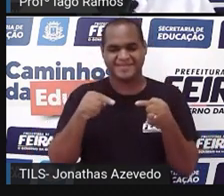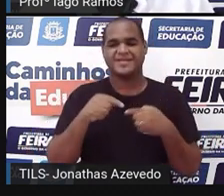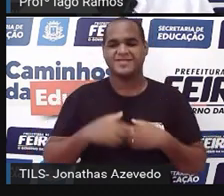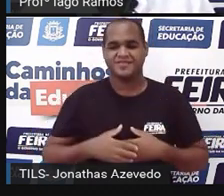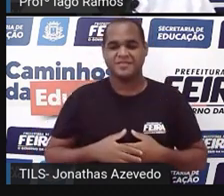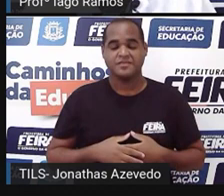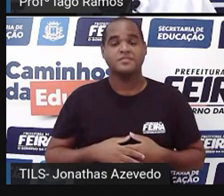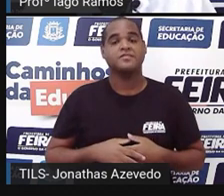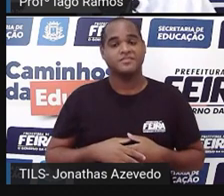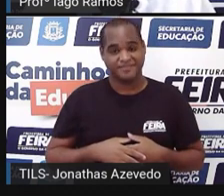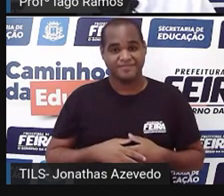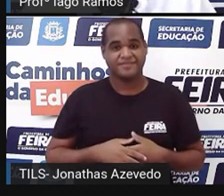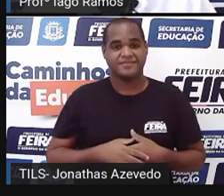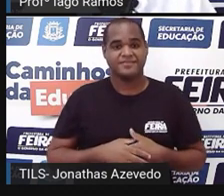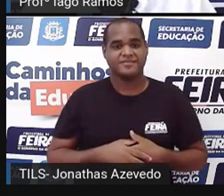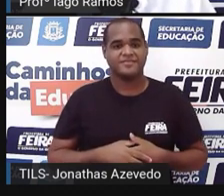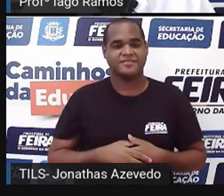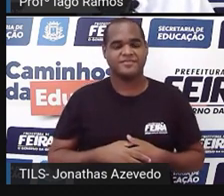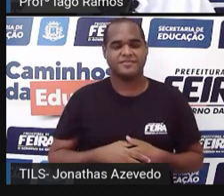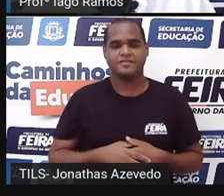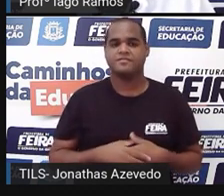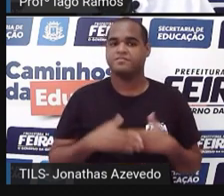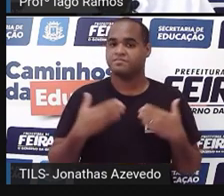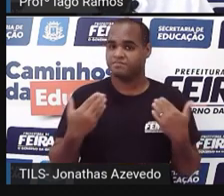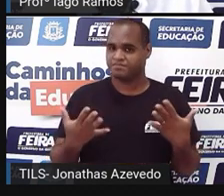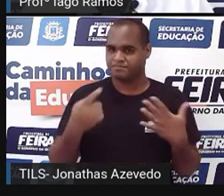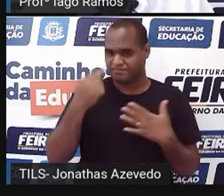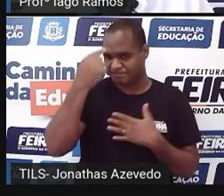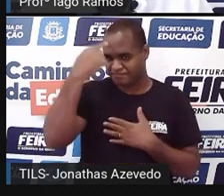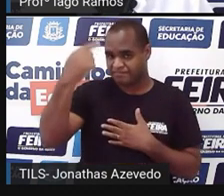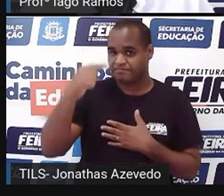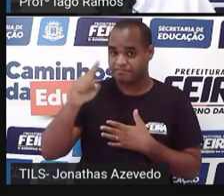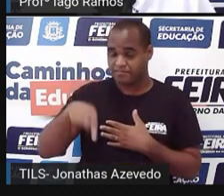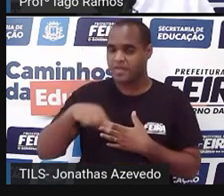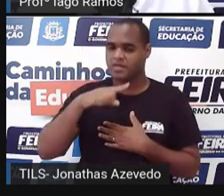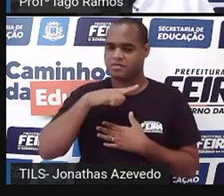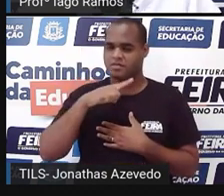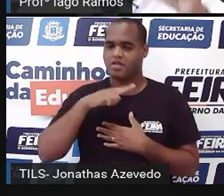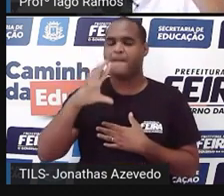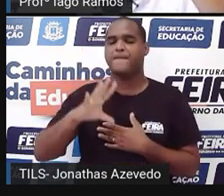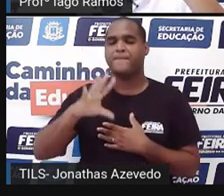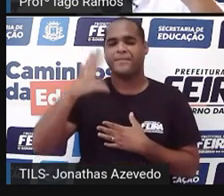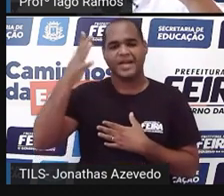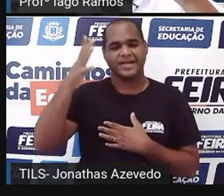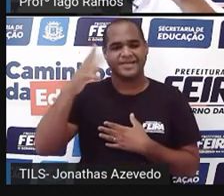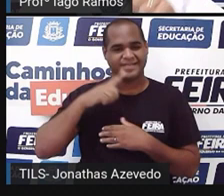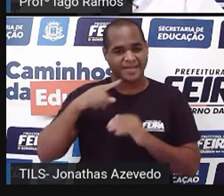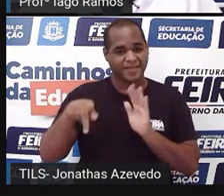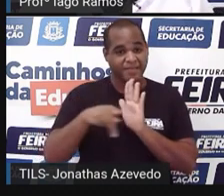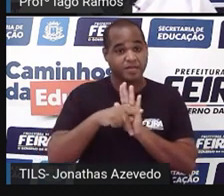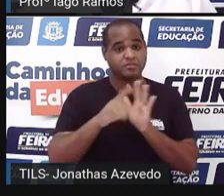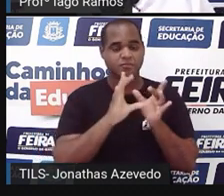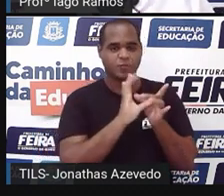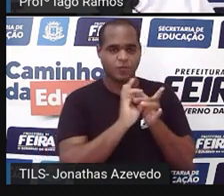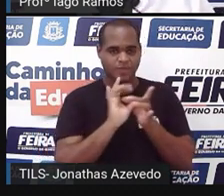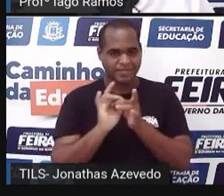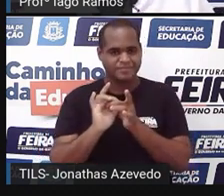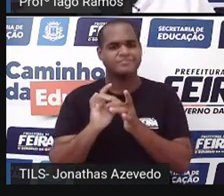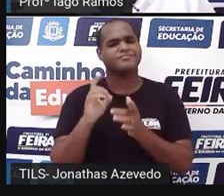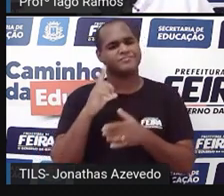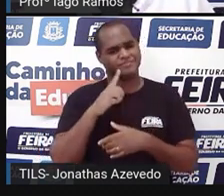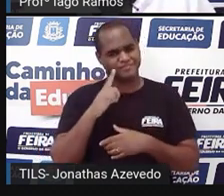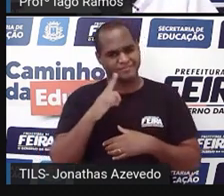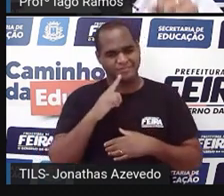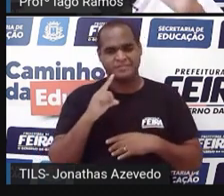bom se existe uma situação que faz parte aí do seu contexto é